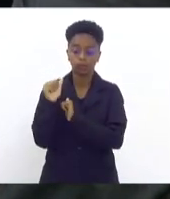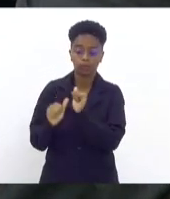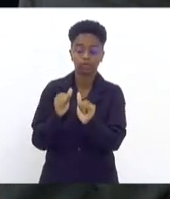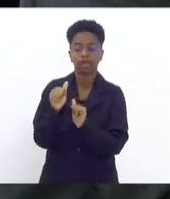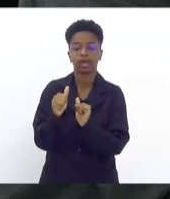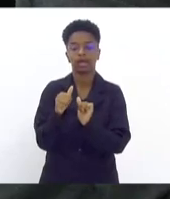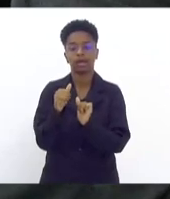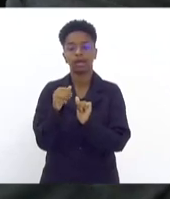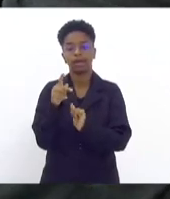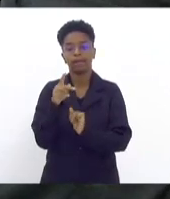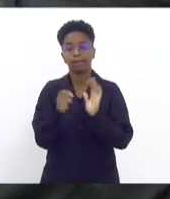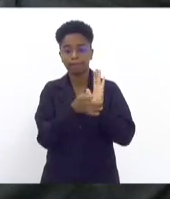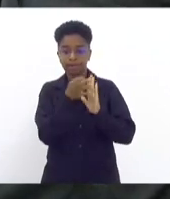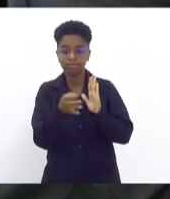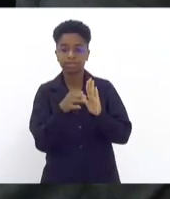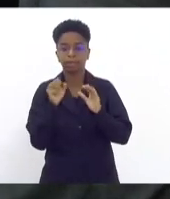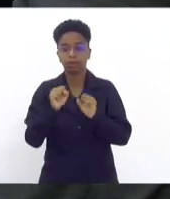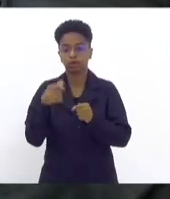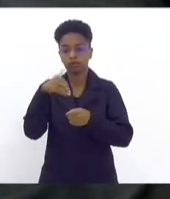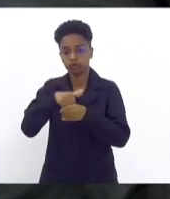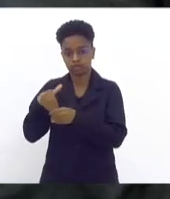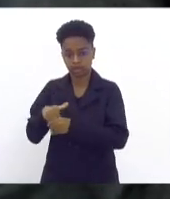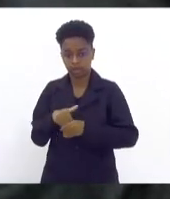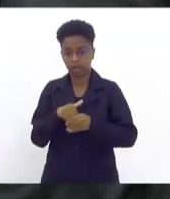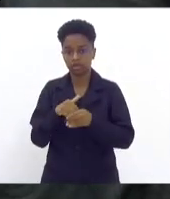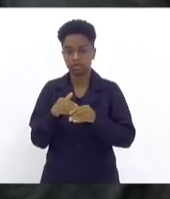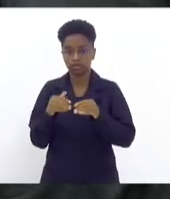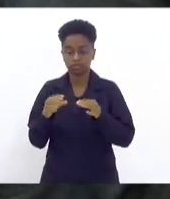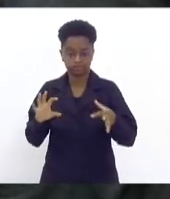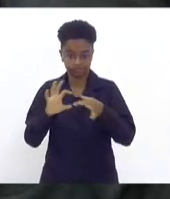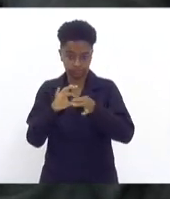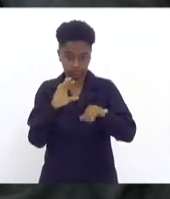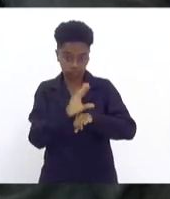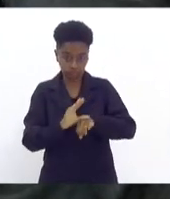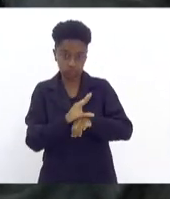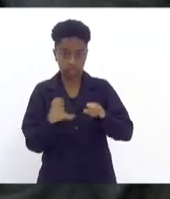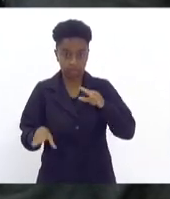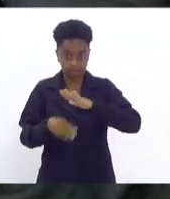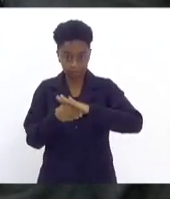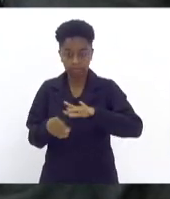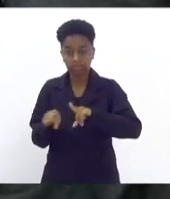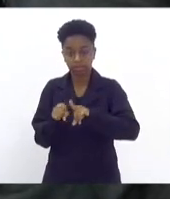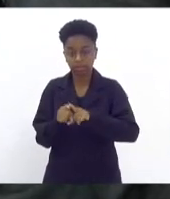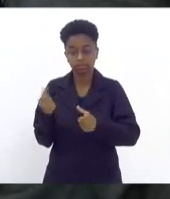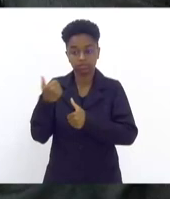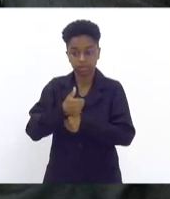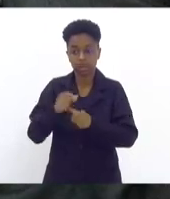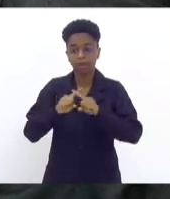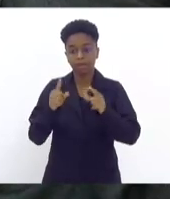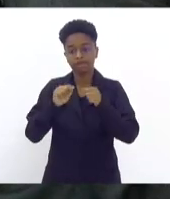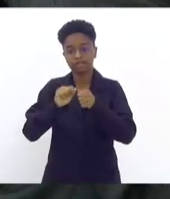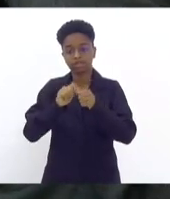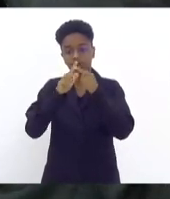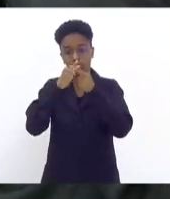parecer, em votação, parecer pela constitucionalidade com emendas, concluindo por substitutivo, mas fazendo